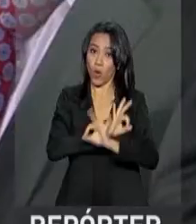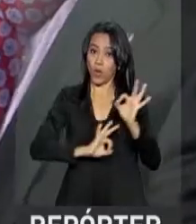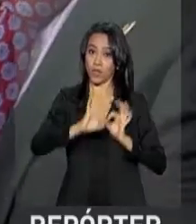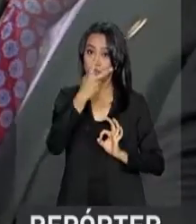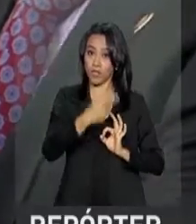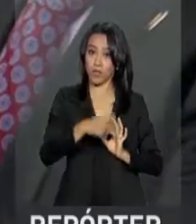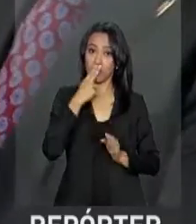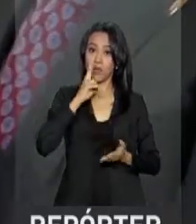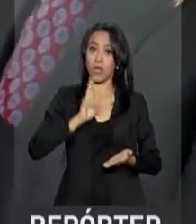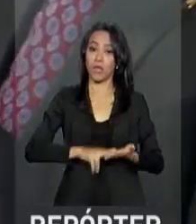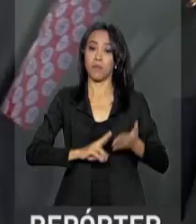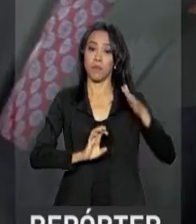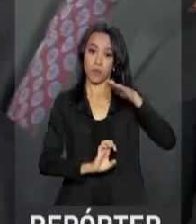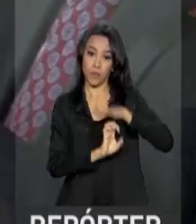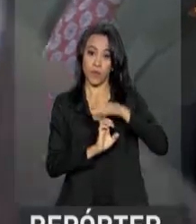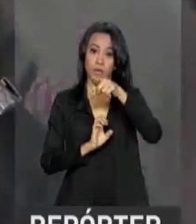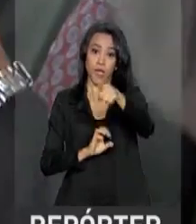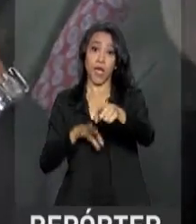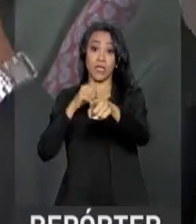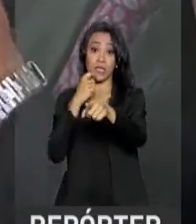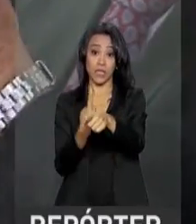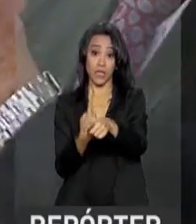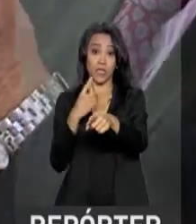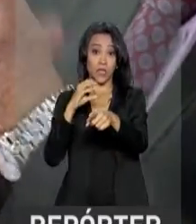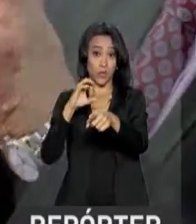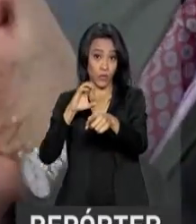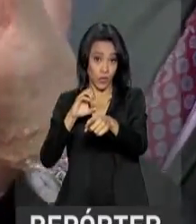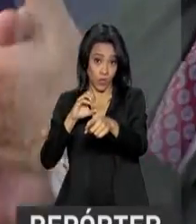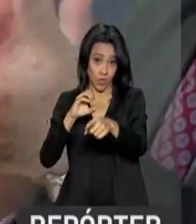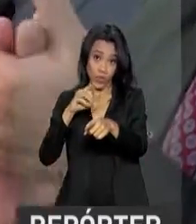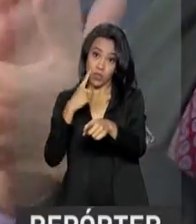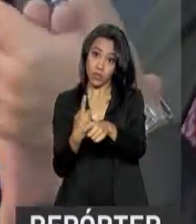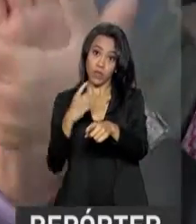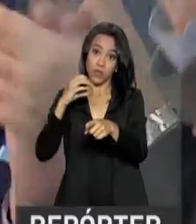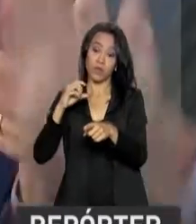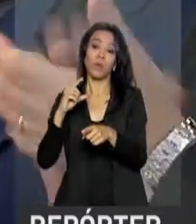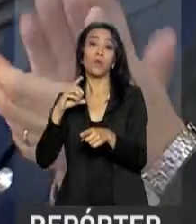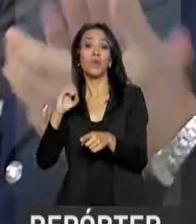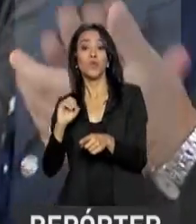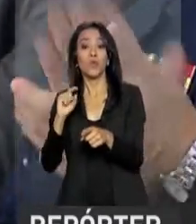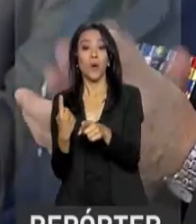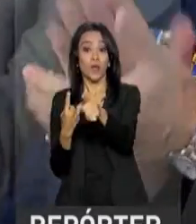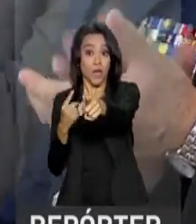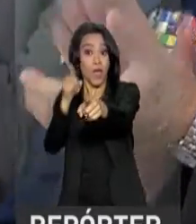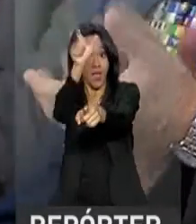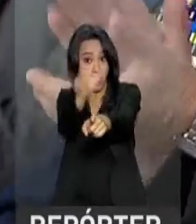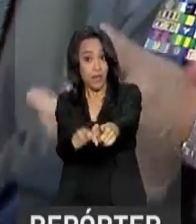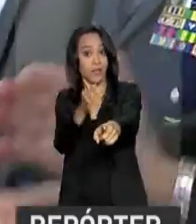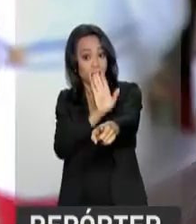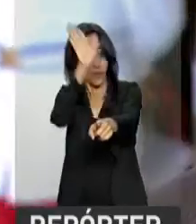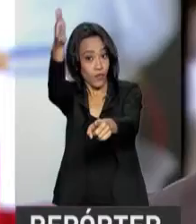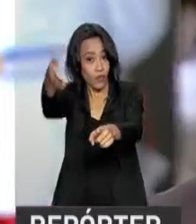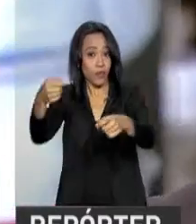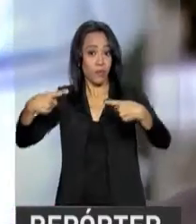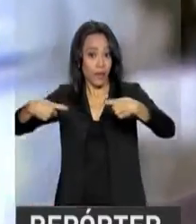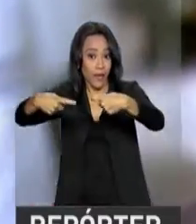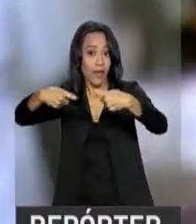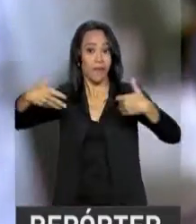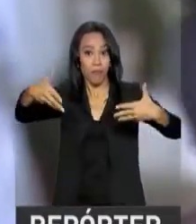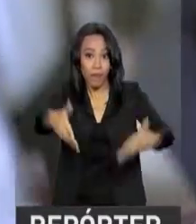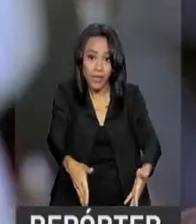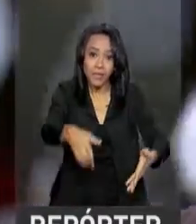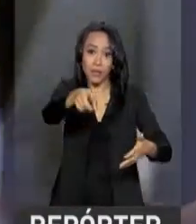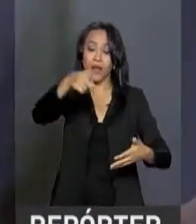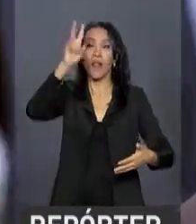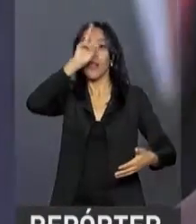Brasil. Aos 101 anos, este pracinha que lutou na guerra participou da abertura da exposição. Ele diz que